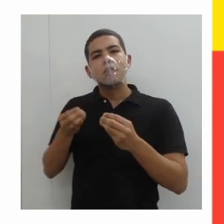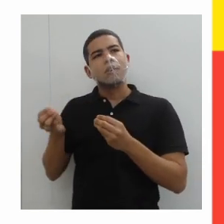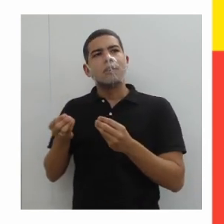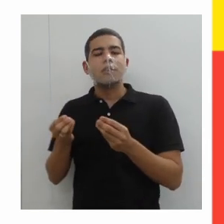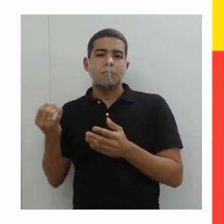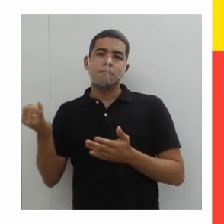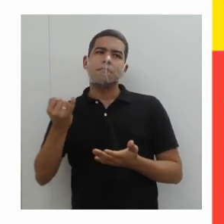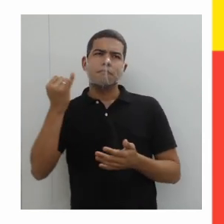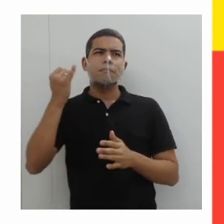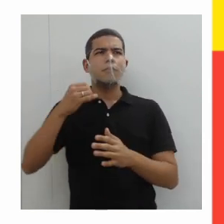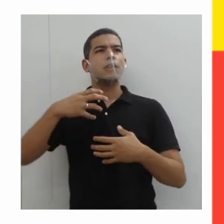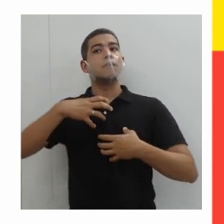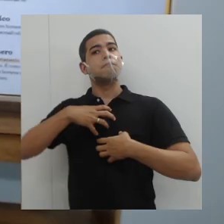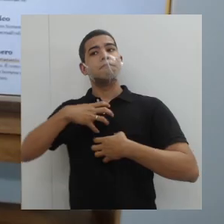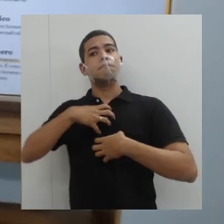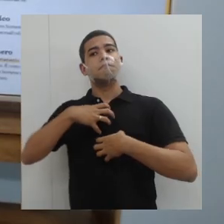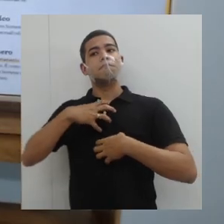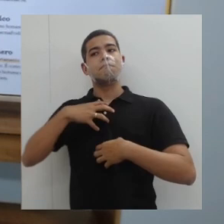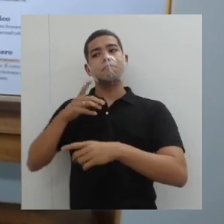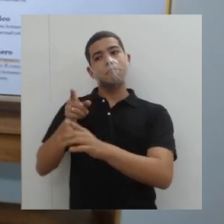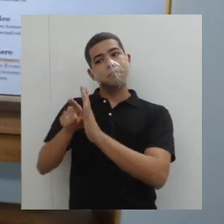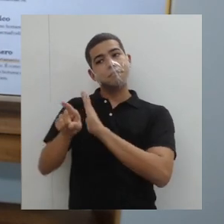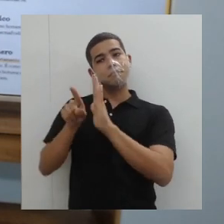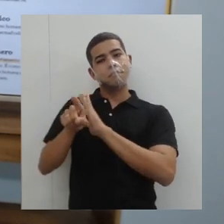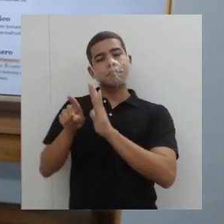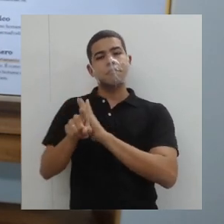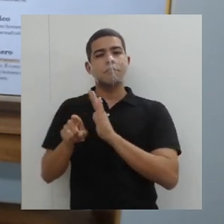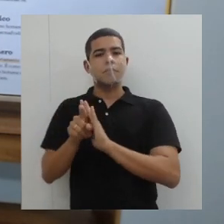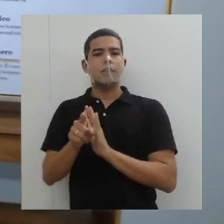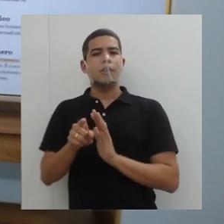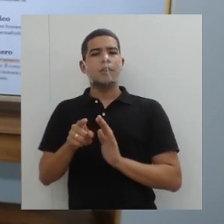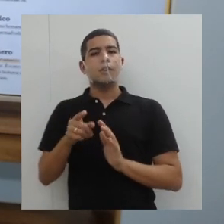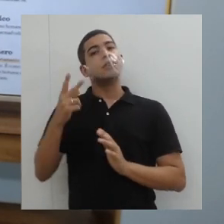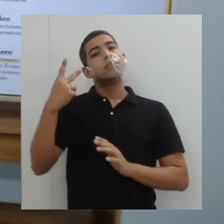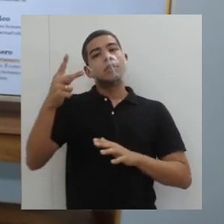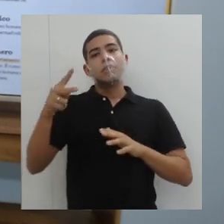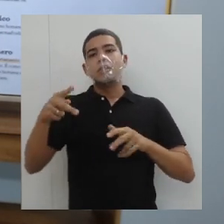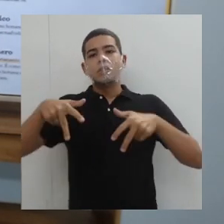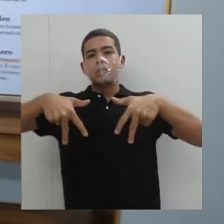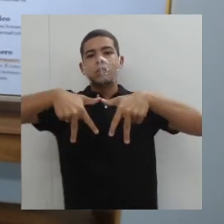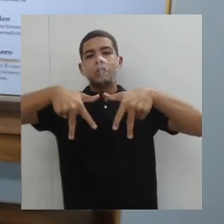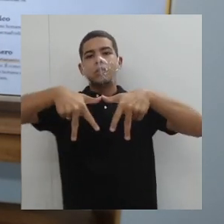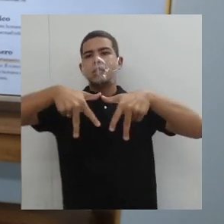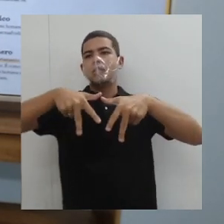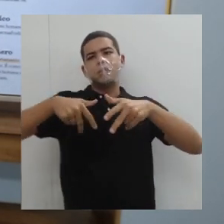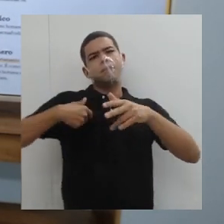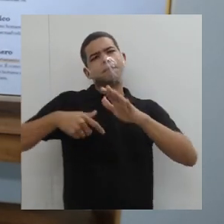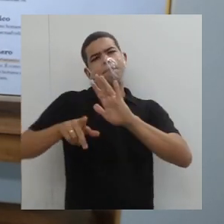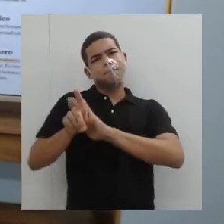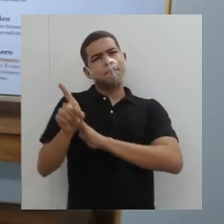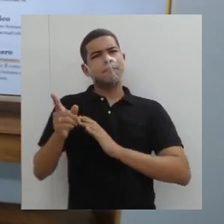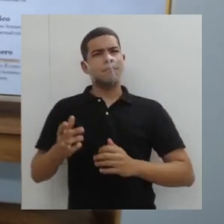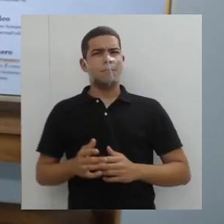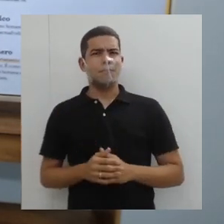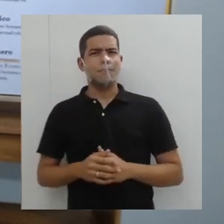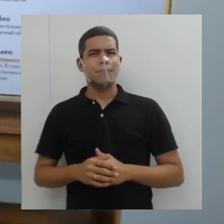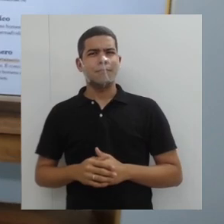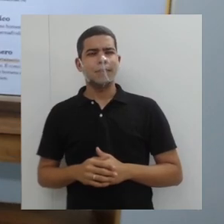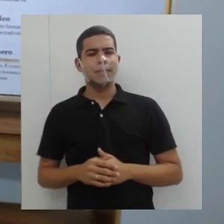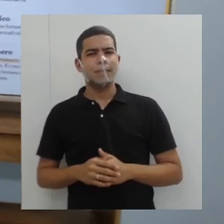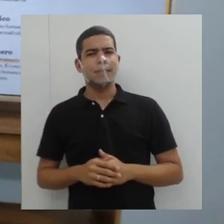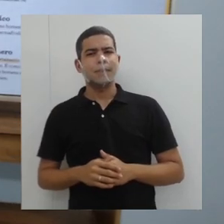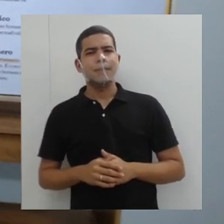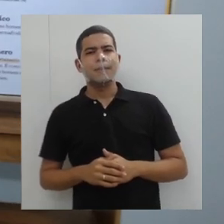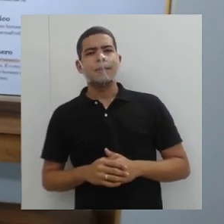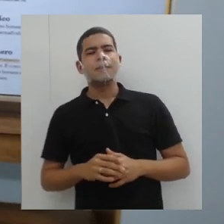de verdade. Não sou eu que tenho que definir o gênero de uma outra pessoa, é a pessoa que tem que definir o seu próprio gênero. Então, eu dividi